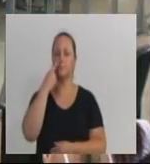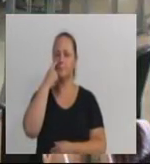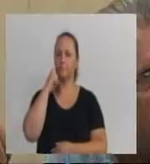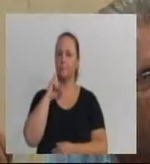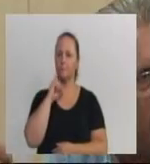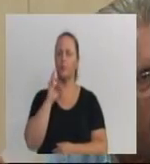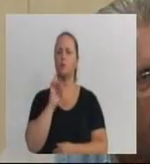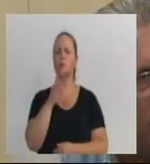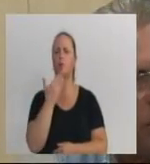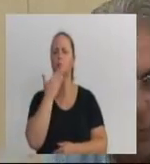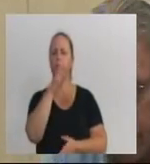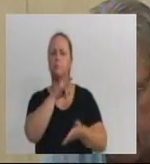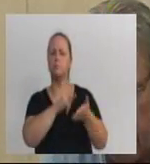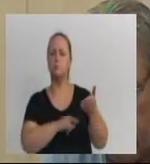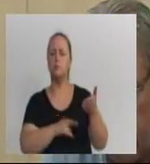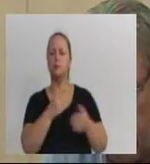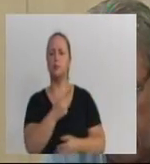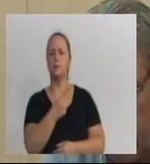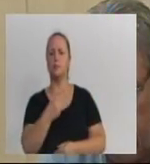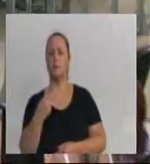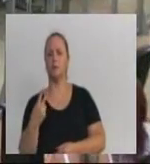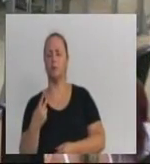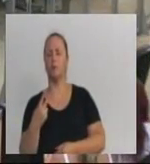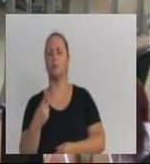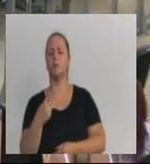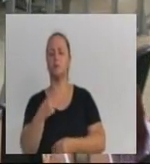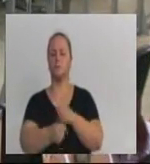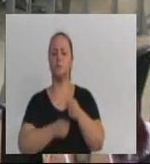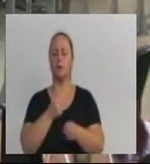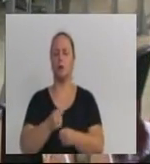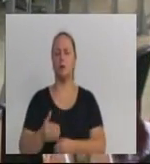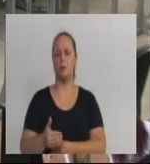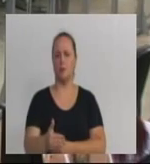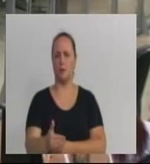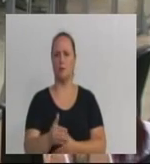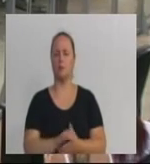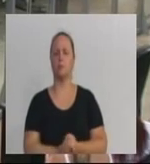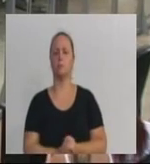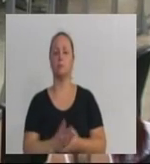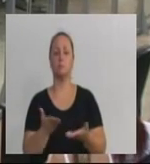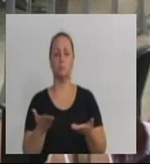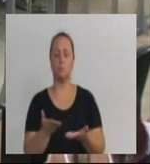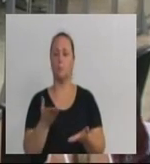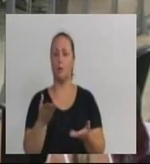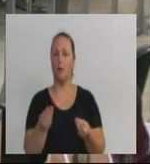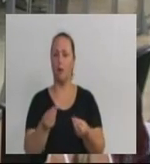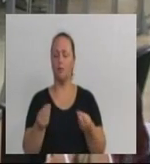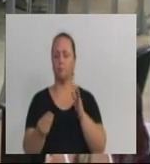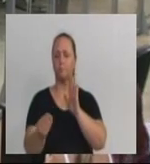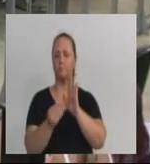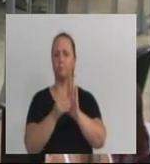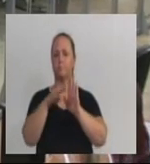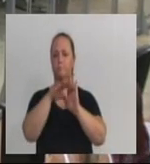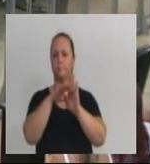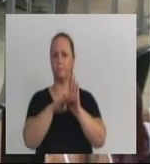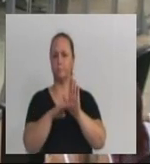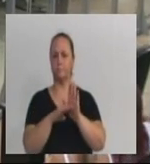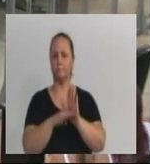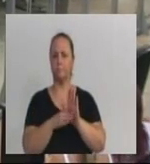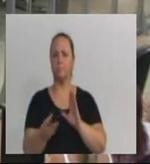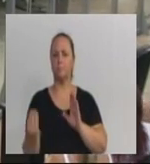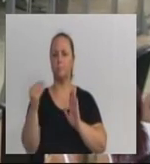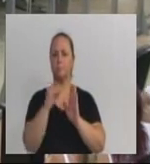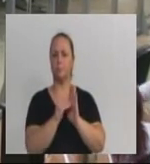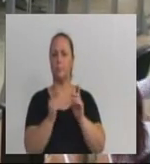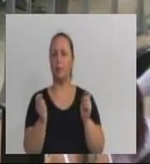requerimento 132/2016. Na sequência, consulto os senhores vereadores para a inclusão do mesmo na ordem do dia.